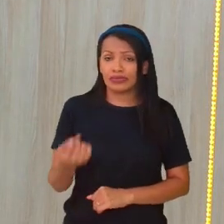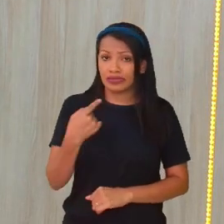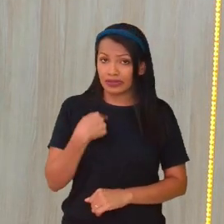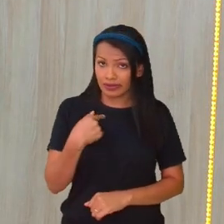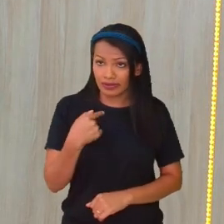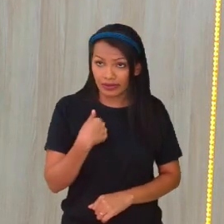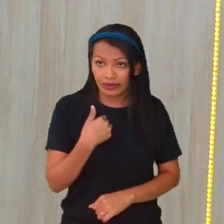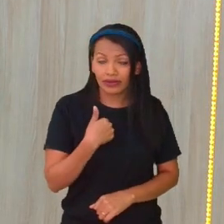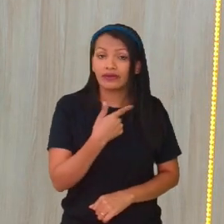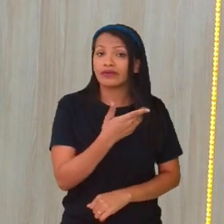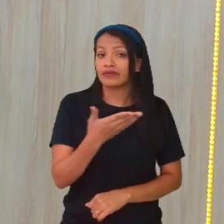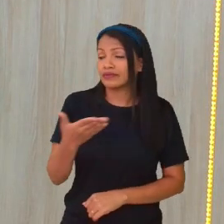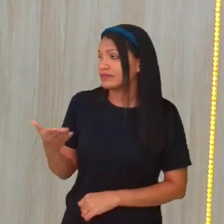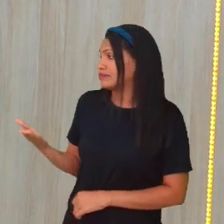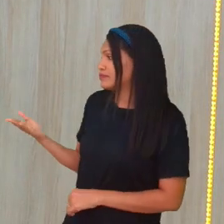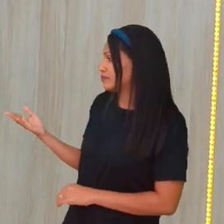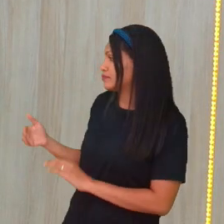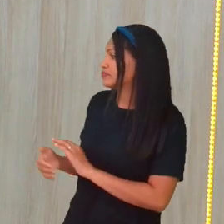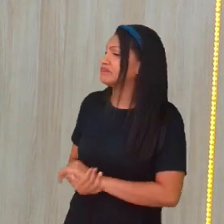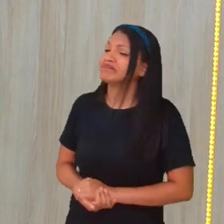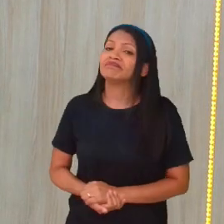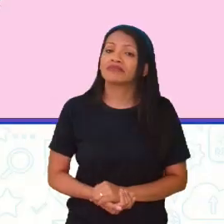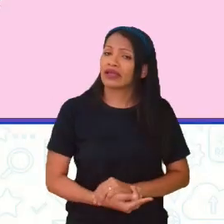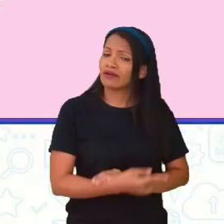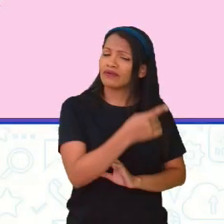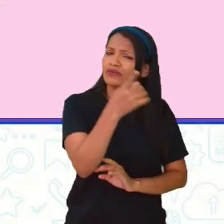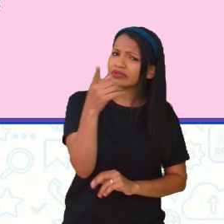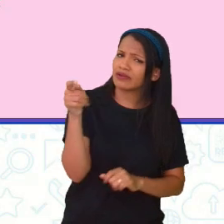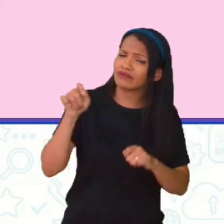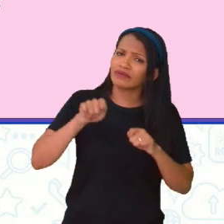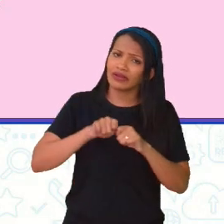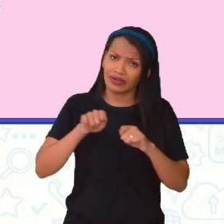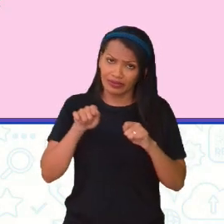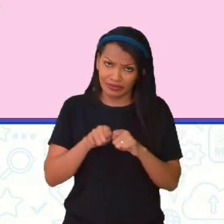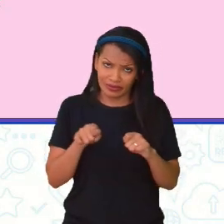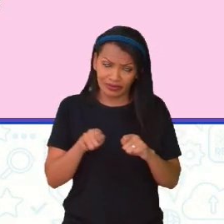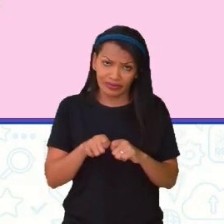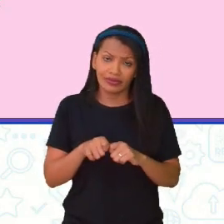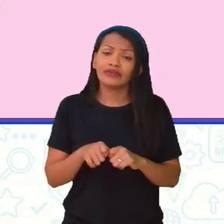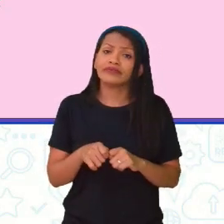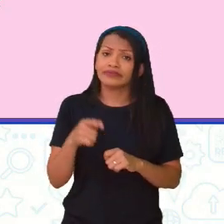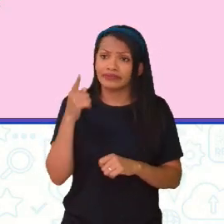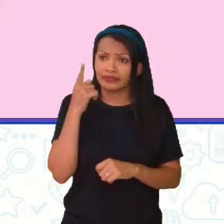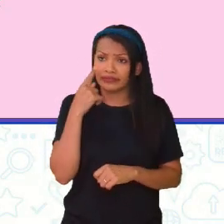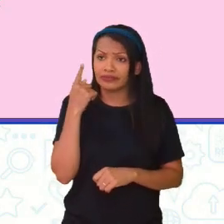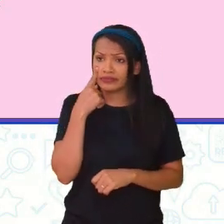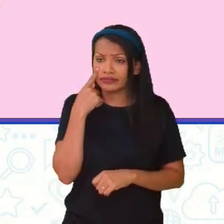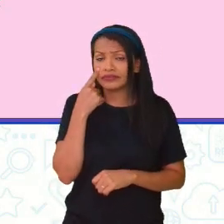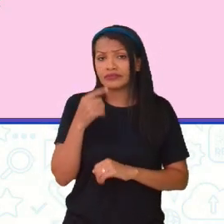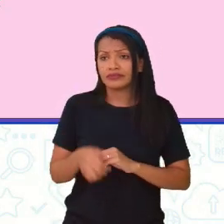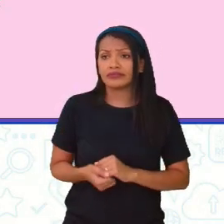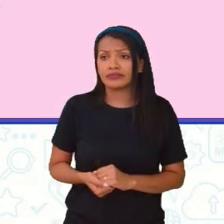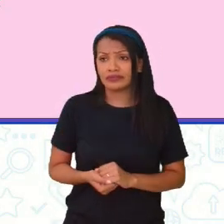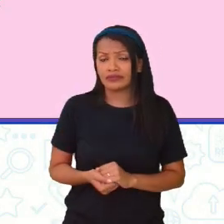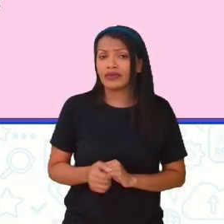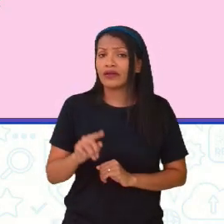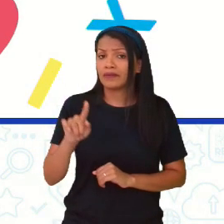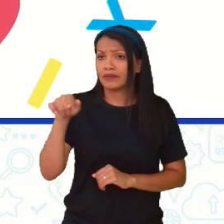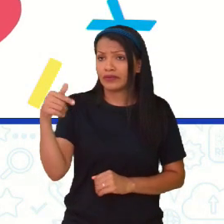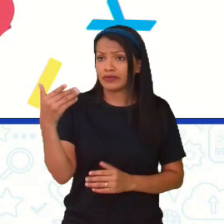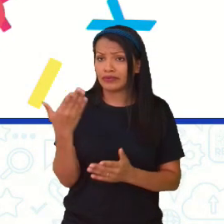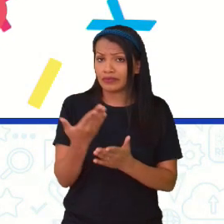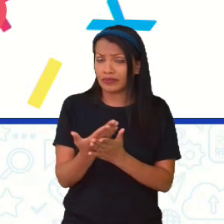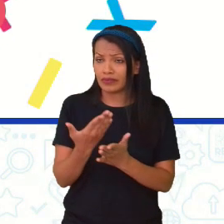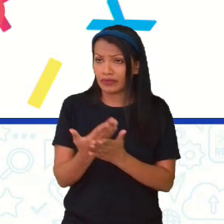deixar esta questão aqui para vocês fazerem a segunda parte na próxima